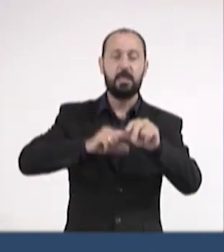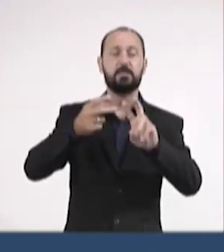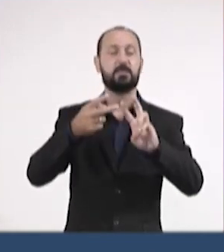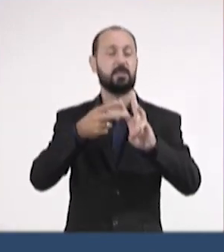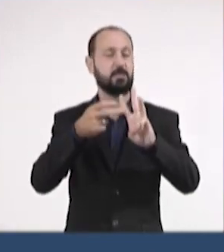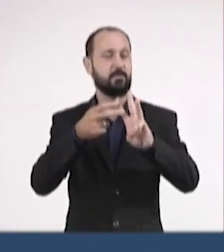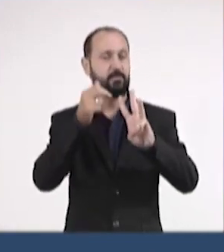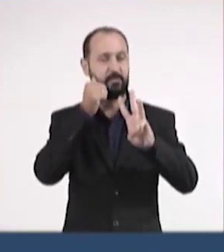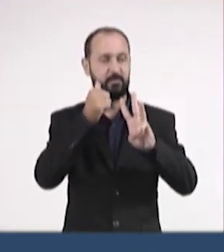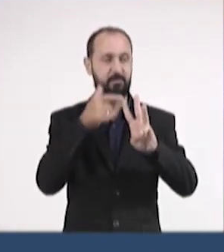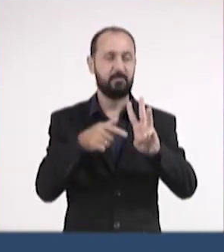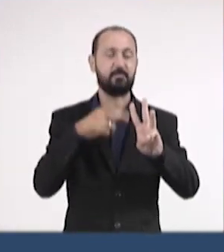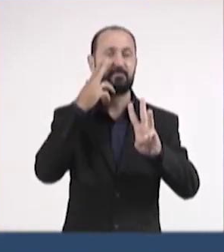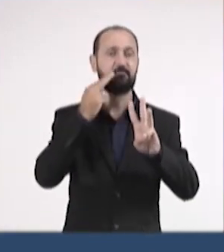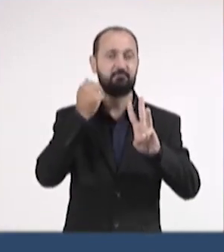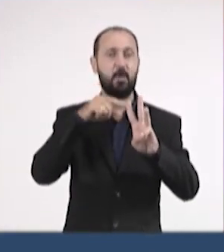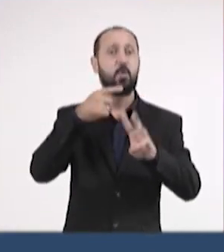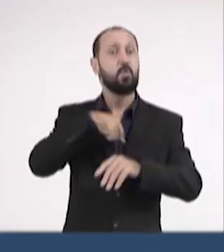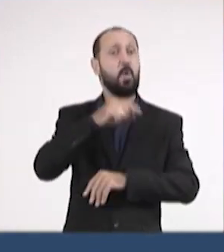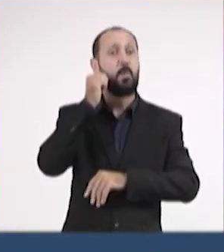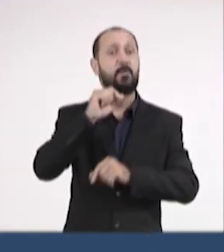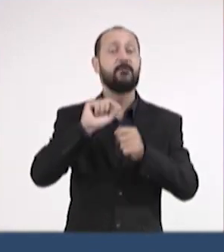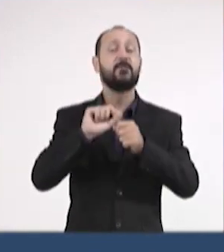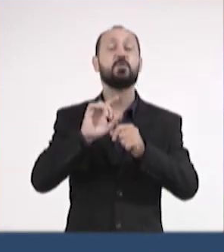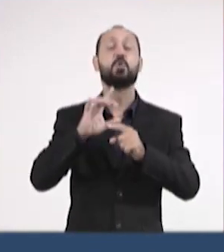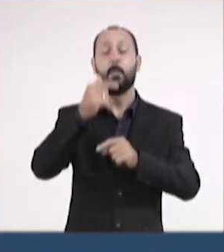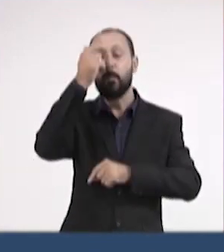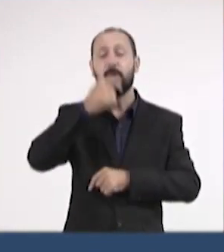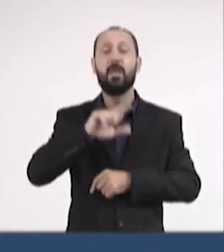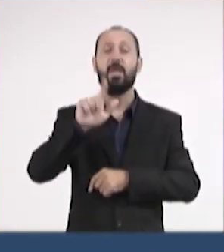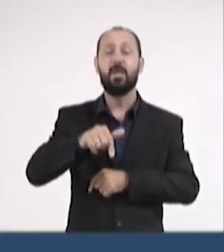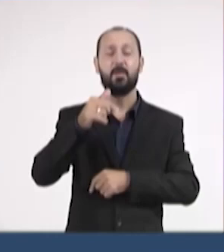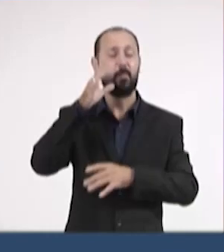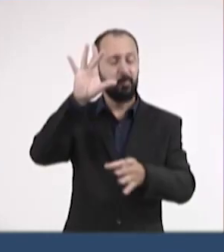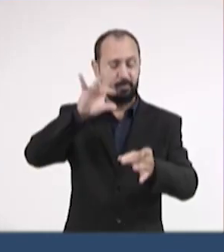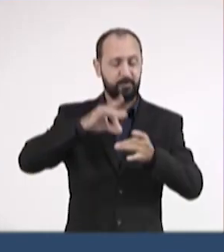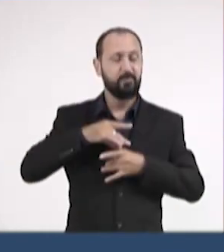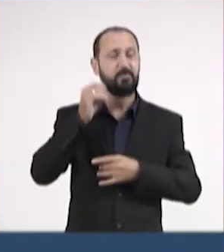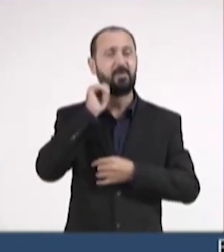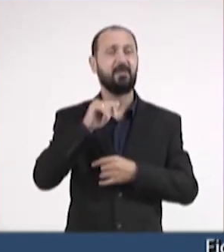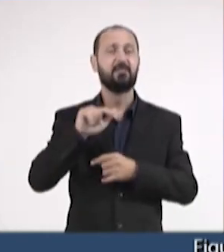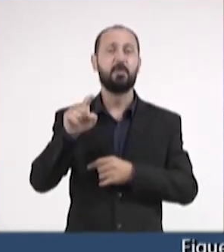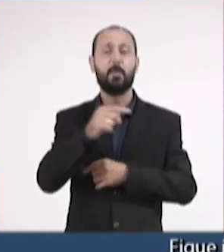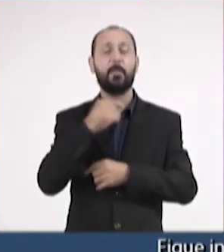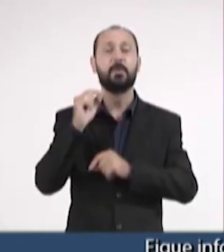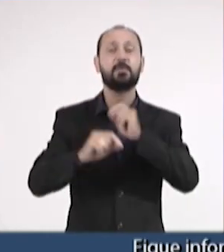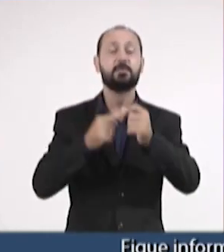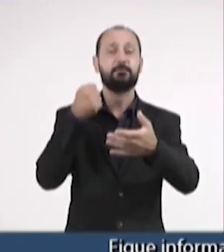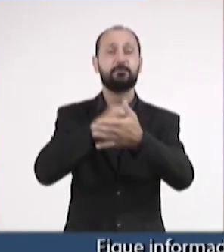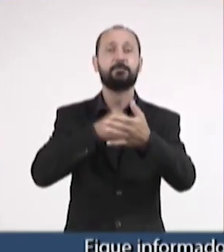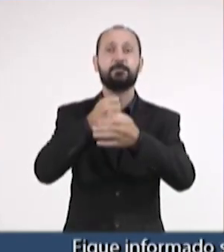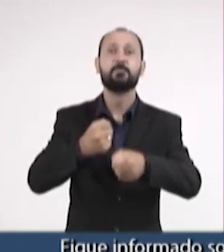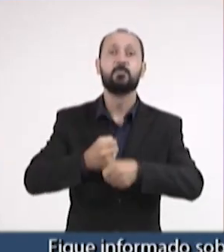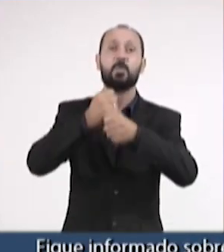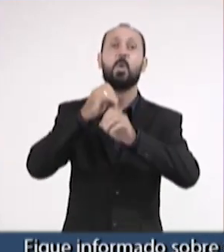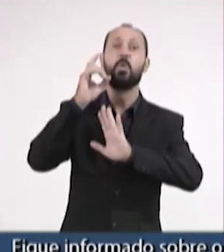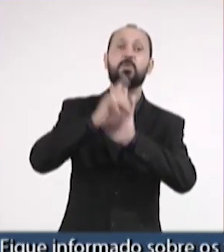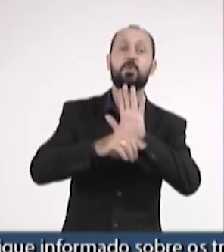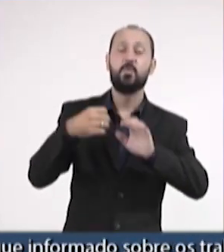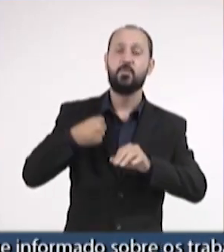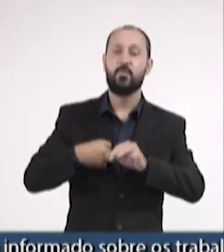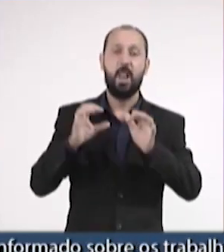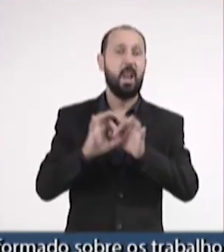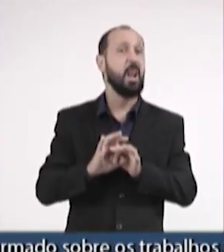indígenas. Nós, mulheres, estamos morrendo pelo simples fato de sermos mulheres. Estamos morrendo por reivindicarmos o direito a querer